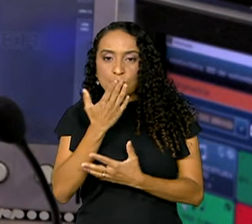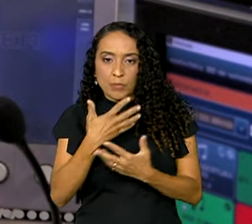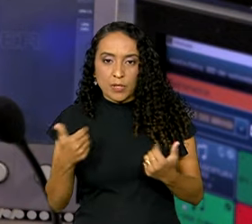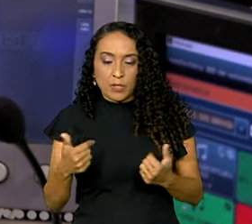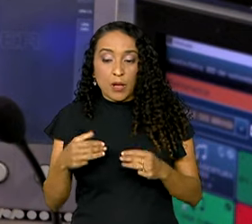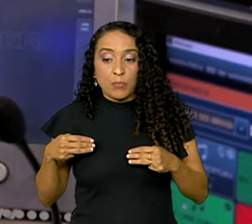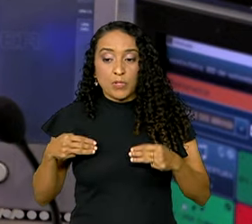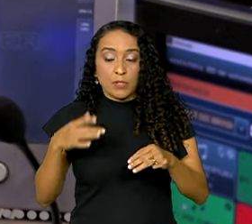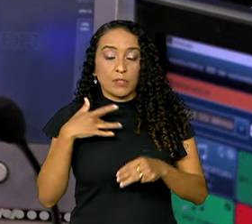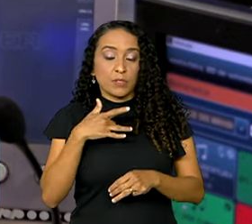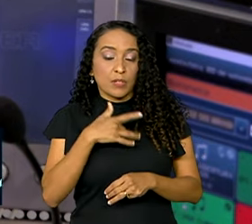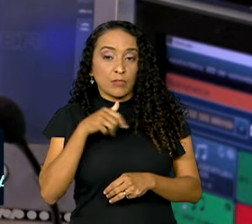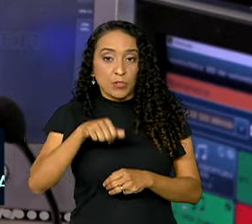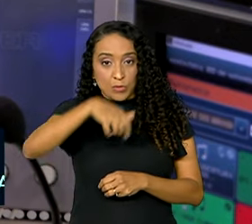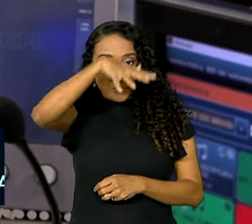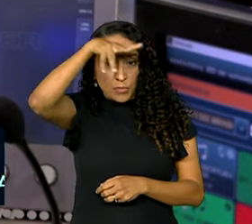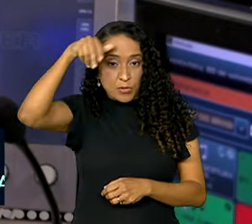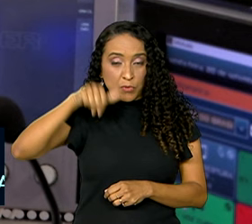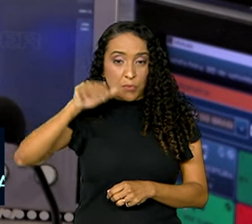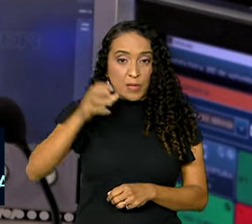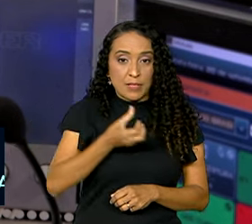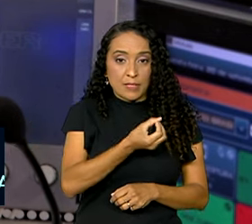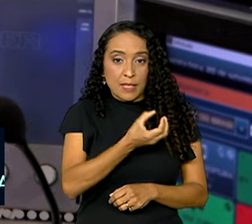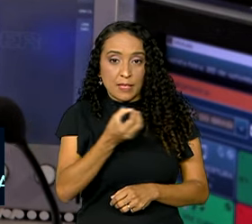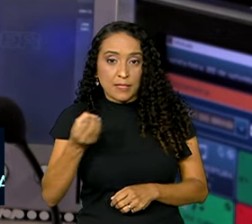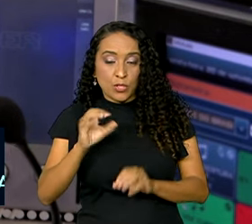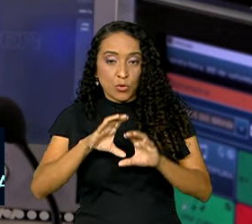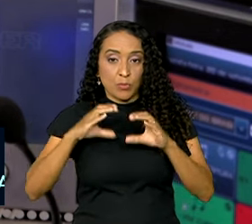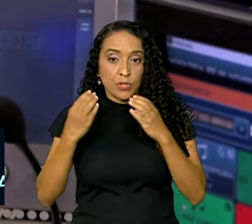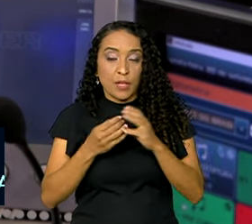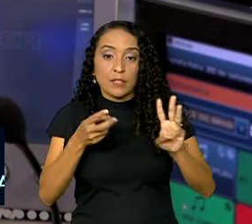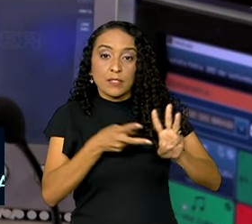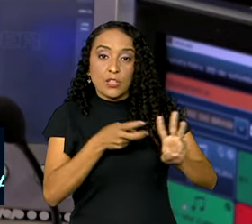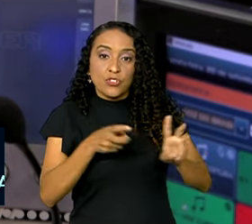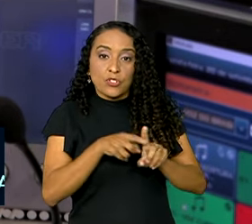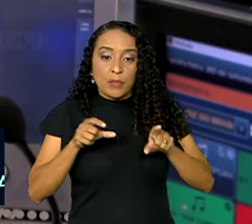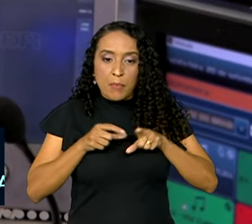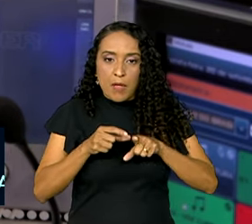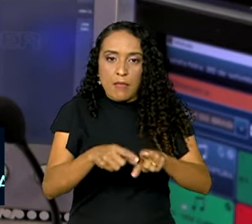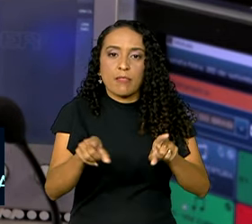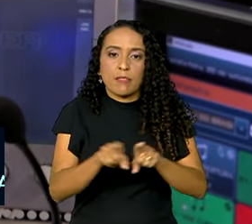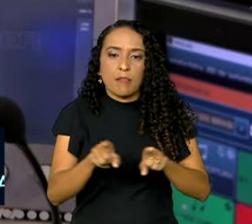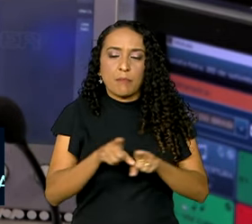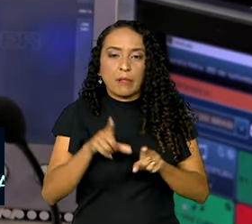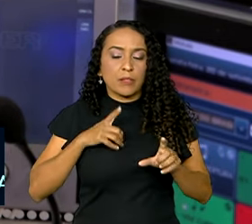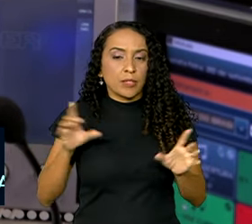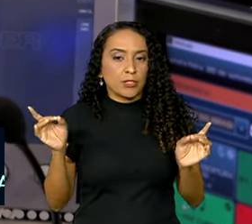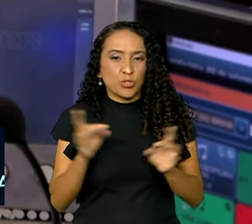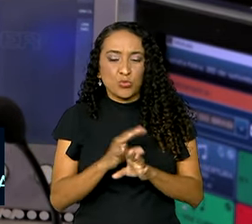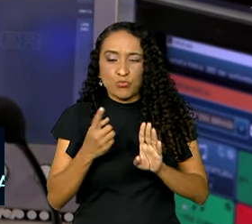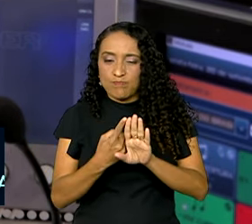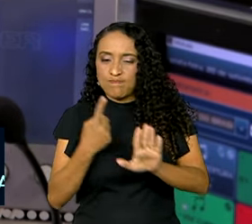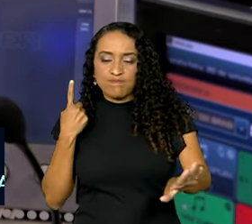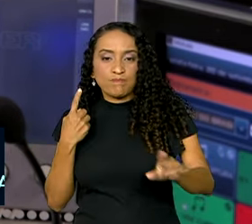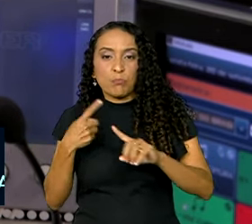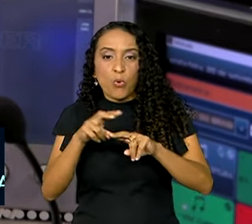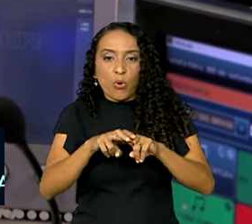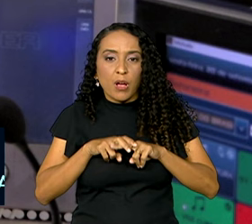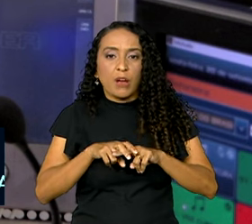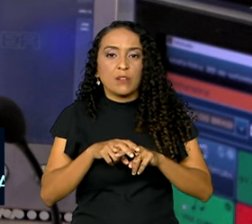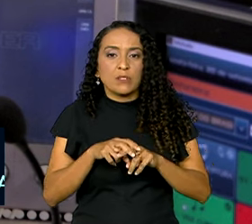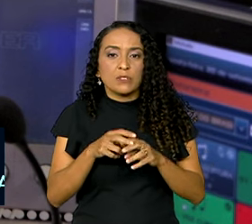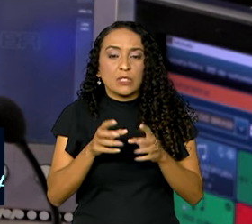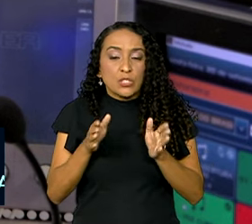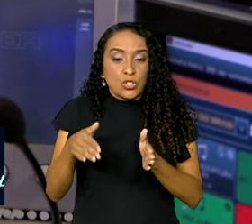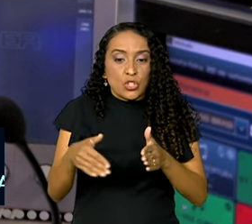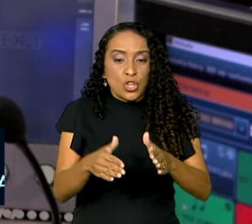com o Ministério da Saúde no Amazonas, mais de 600 comunidades indígenas e ribeirinhas estão completamente isoladas em função do baixo